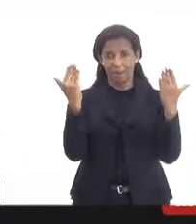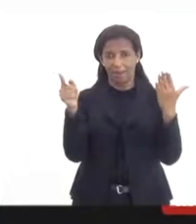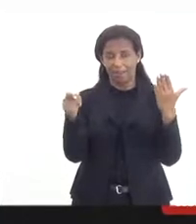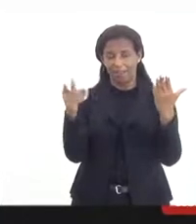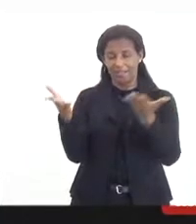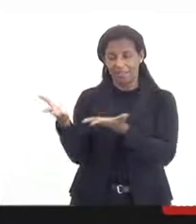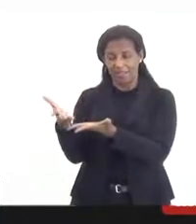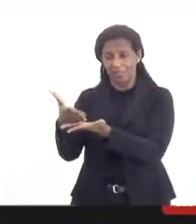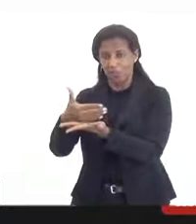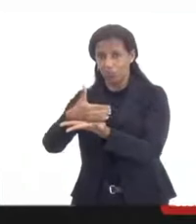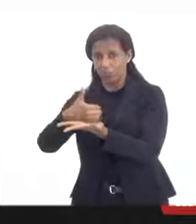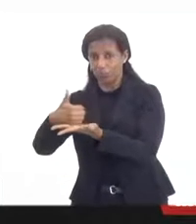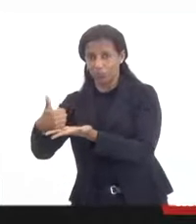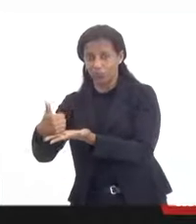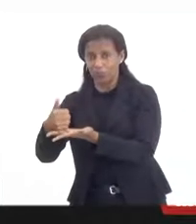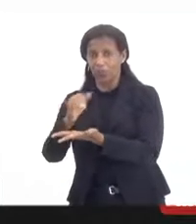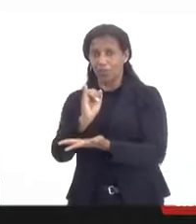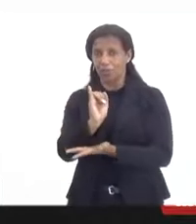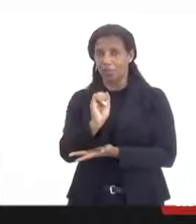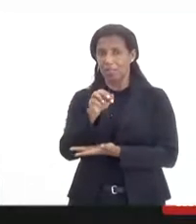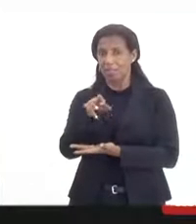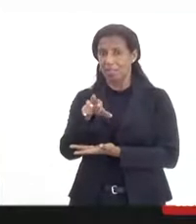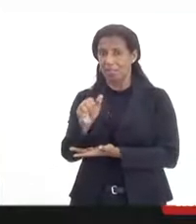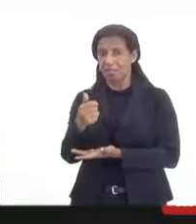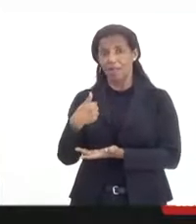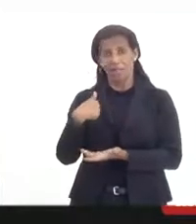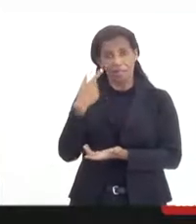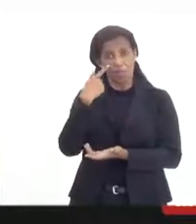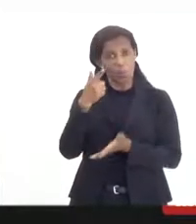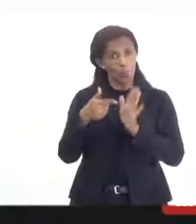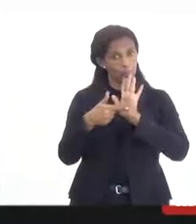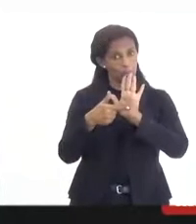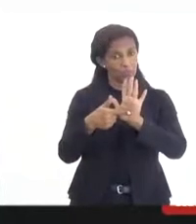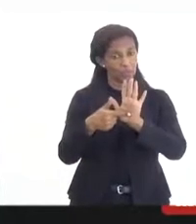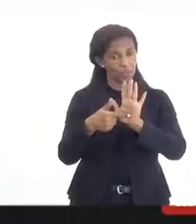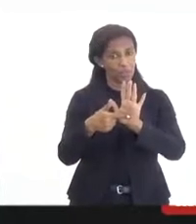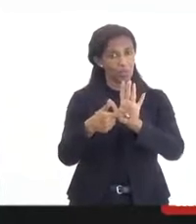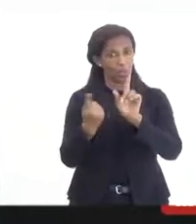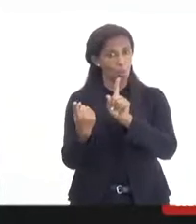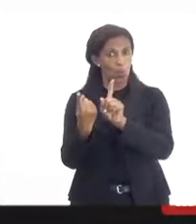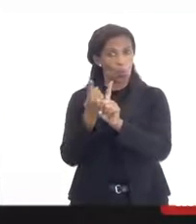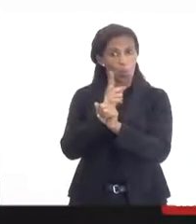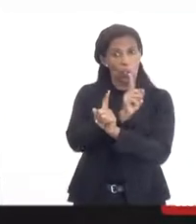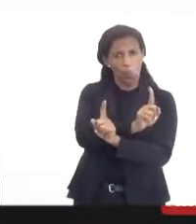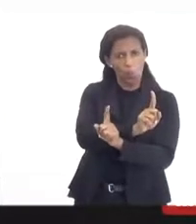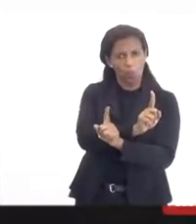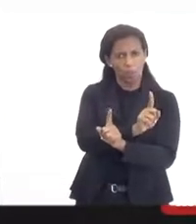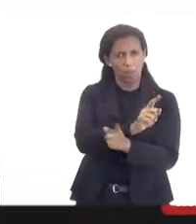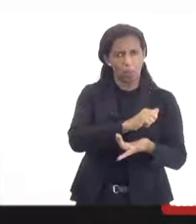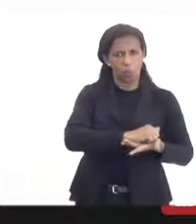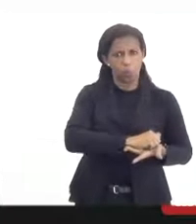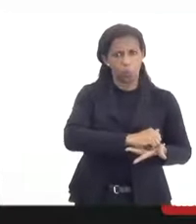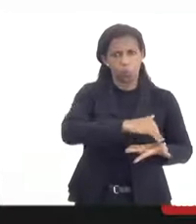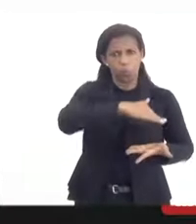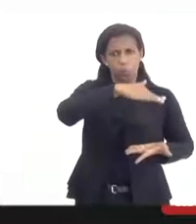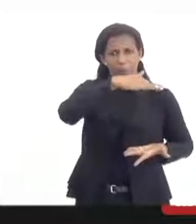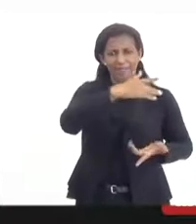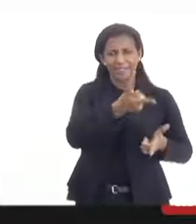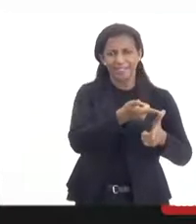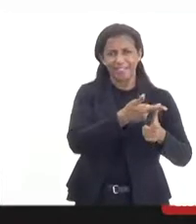de ICMS em bases ordinárias que eu mostrei logo no início da minha exposição contra o acúmulo desse contencioso em dívida